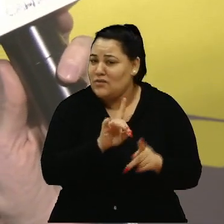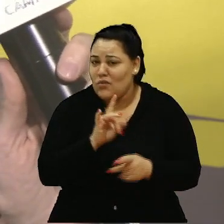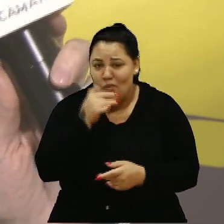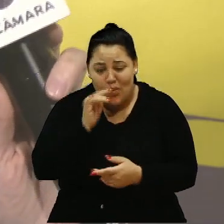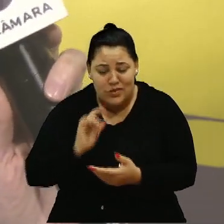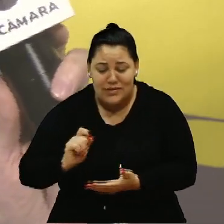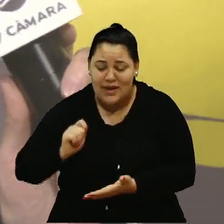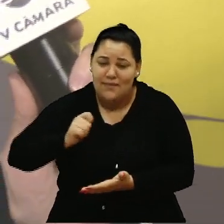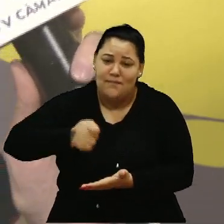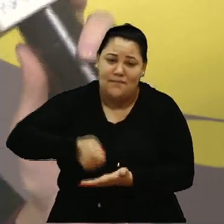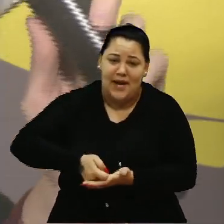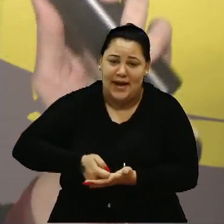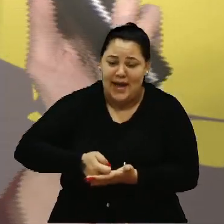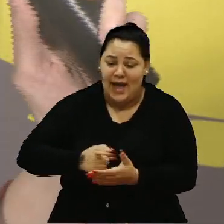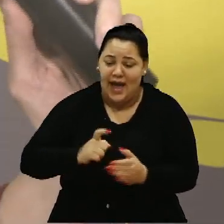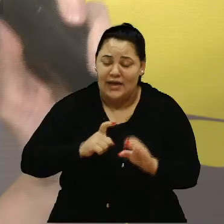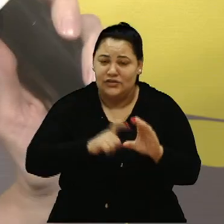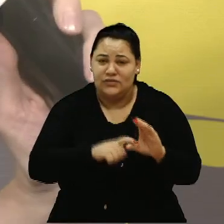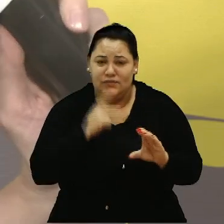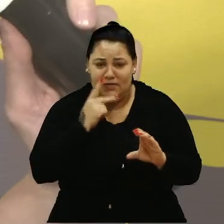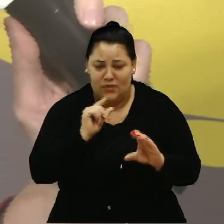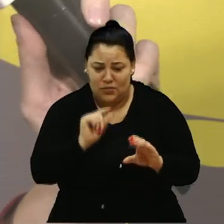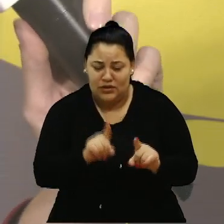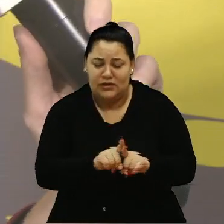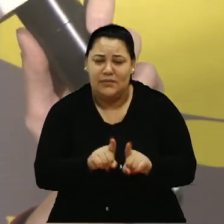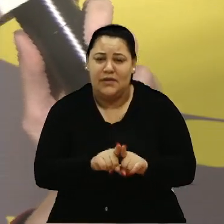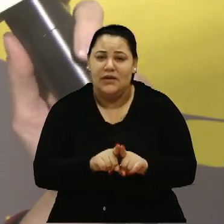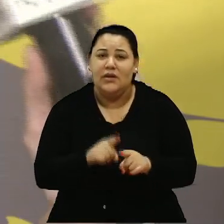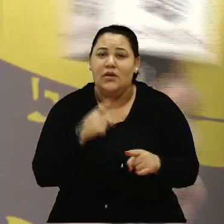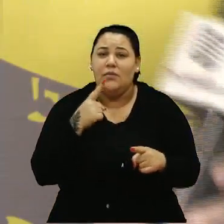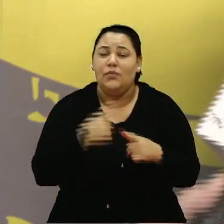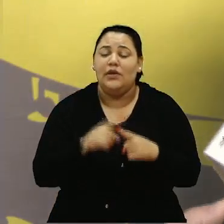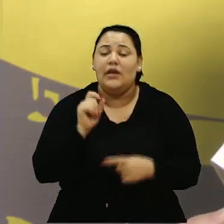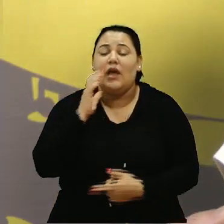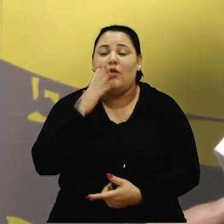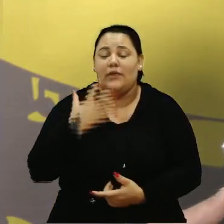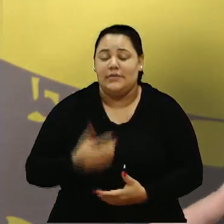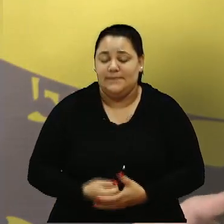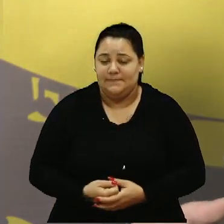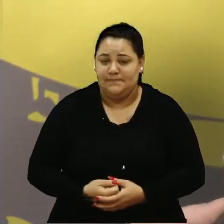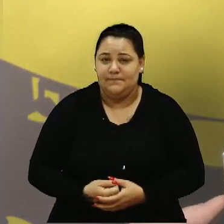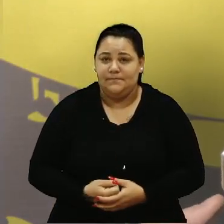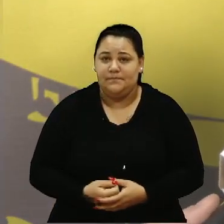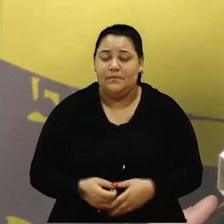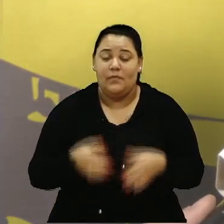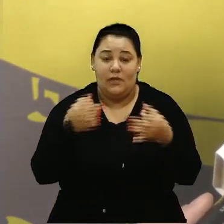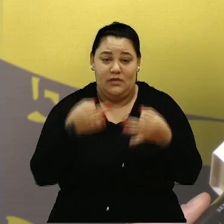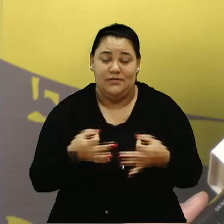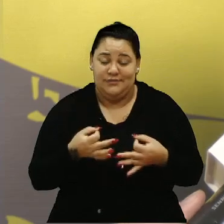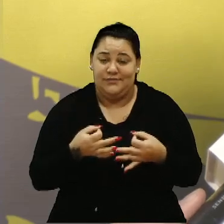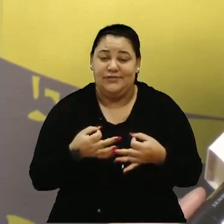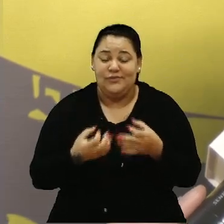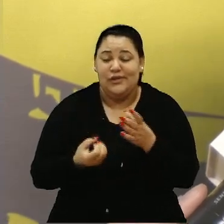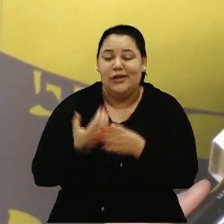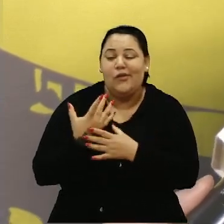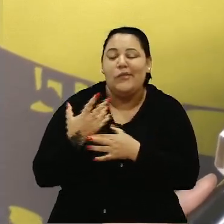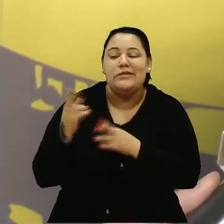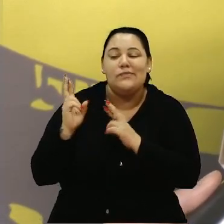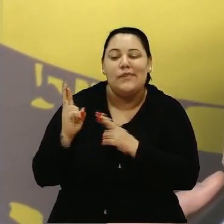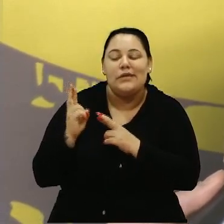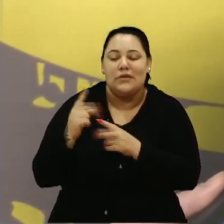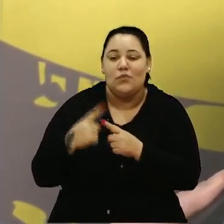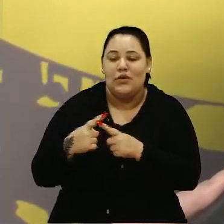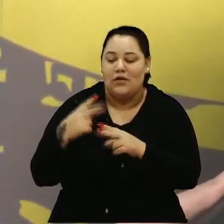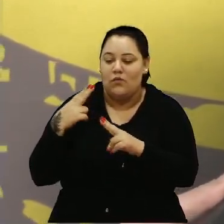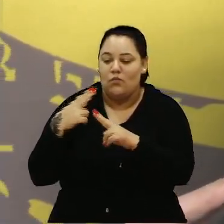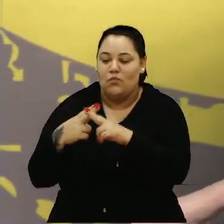conseguindo pagar essas dívidas. Vamos falar um pouquinho sobre isso também, por que isso acontece? Exatamente. Então, criou-se uma expectativa porque o valor da Caixa,